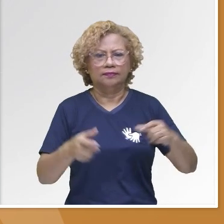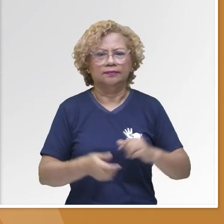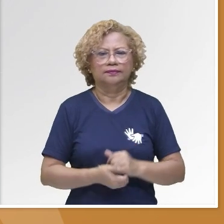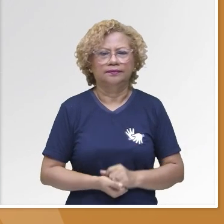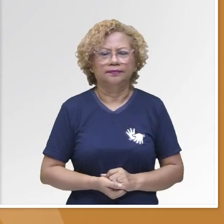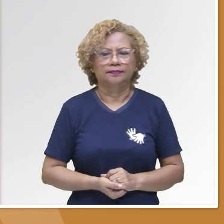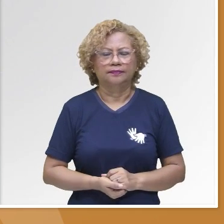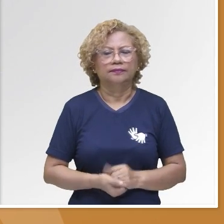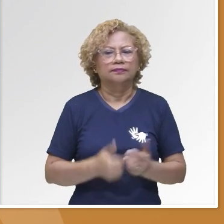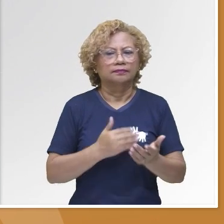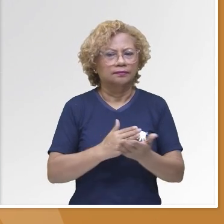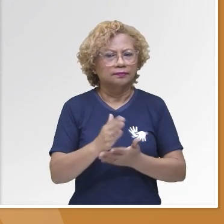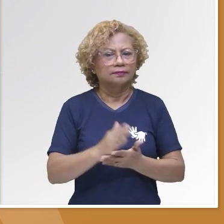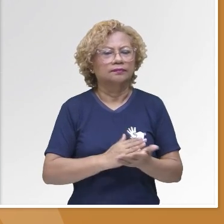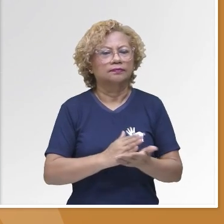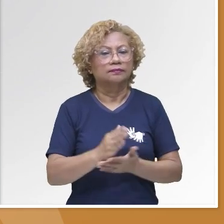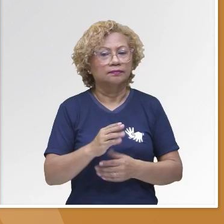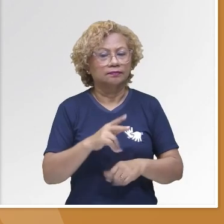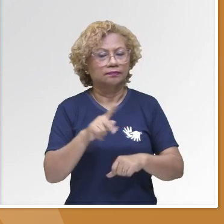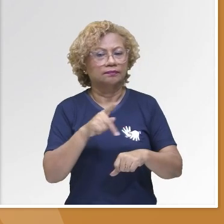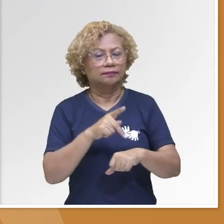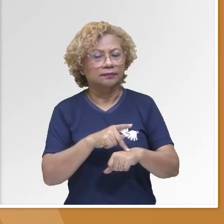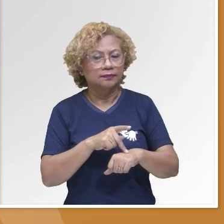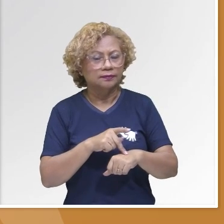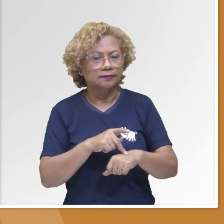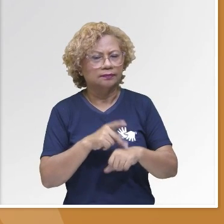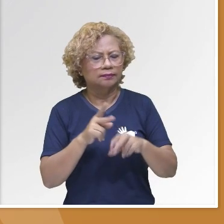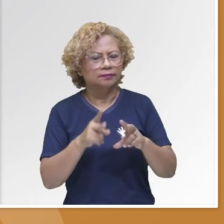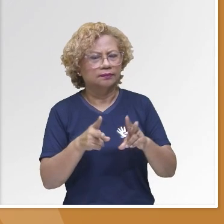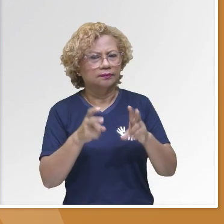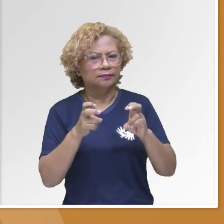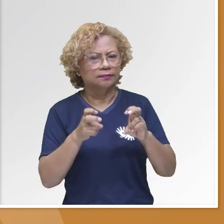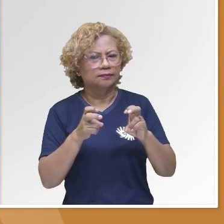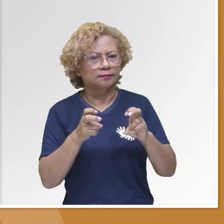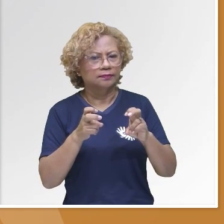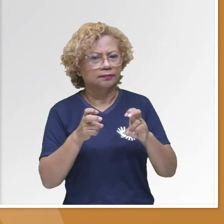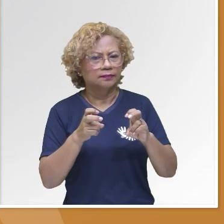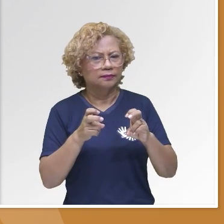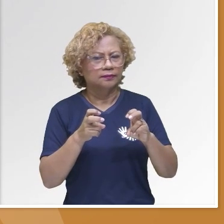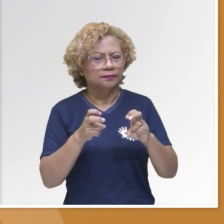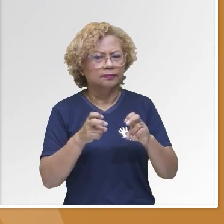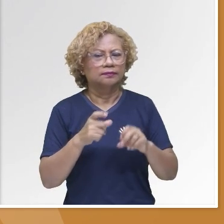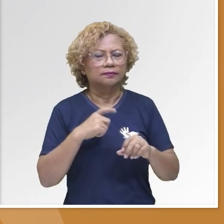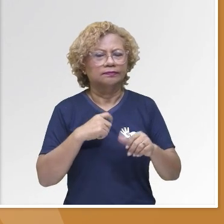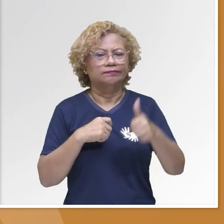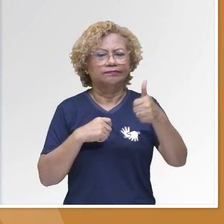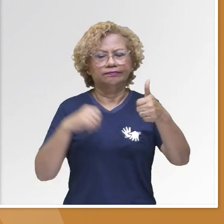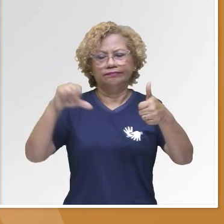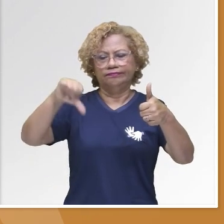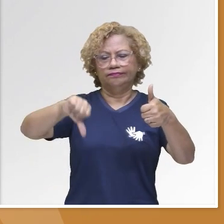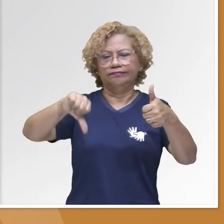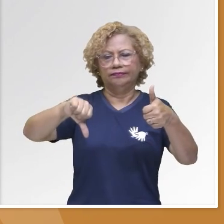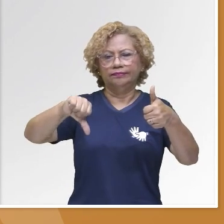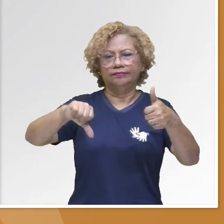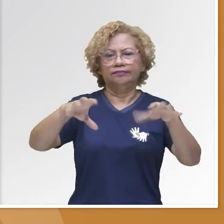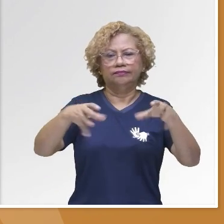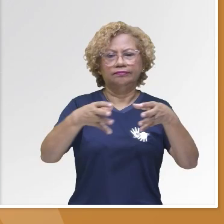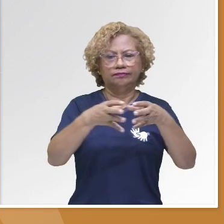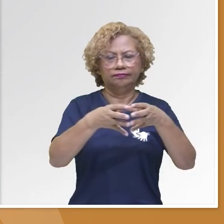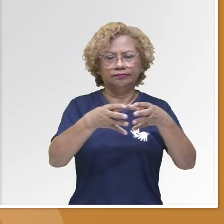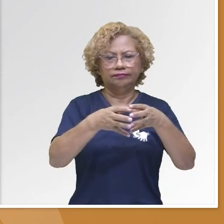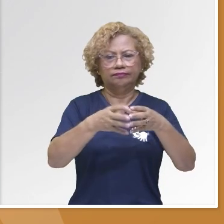muito bem vistos. Nós teremos pontos positivos e pontos negativos em relação aos blocos econômicos.